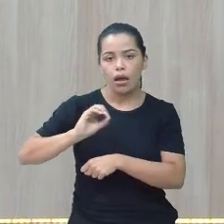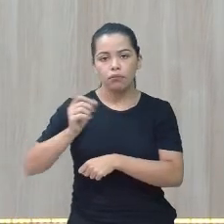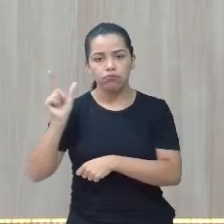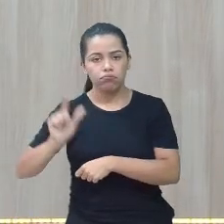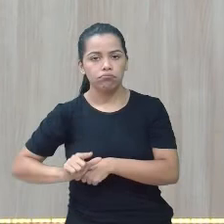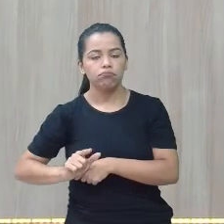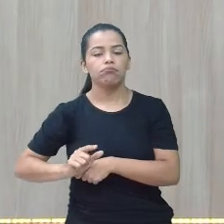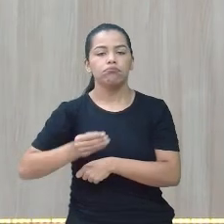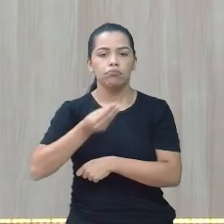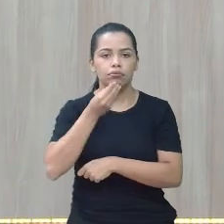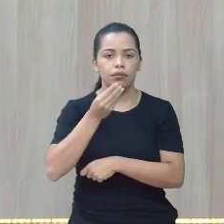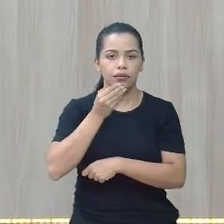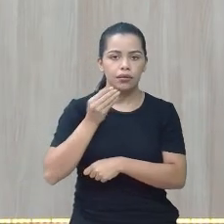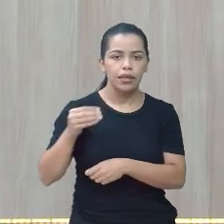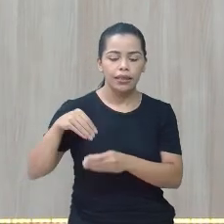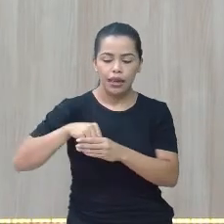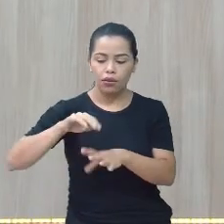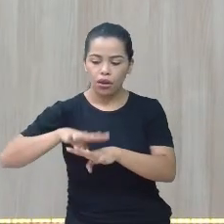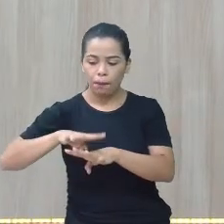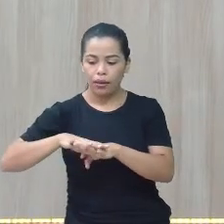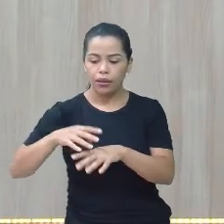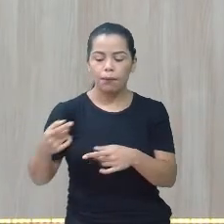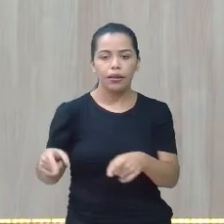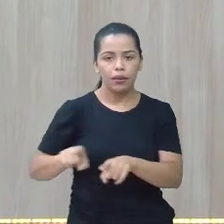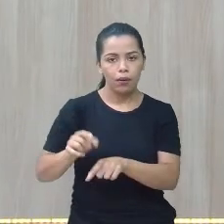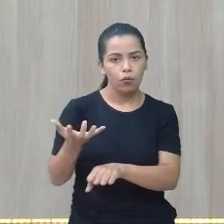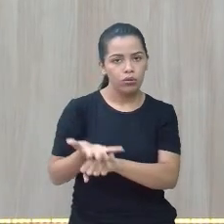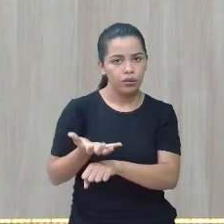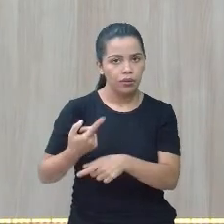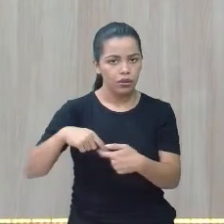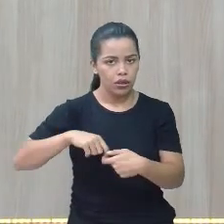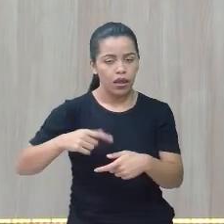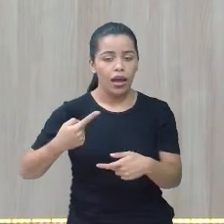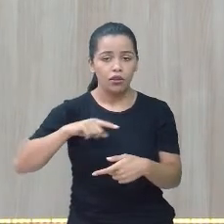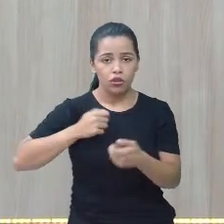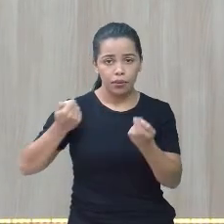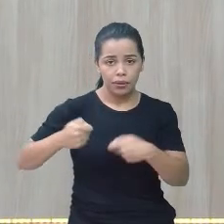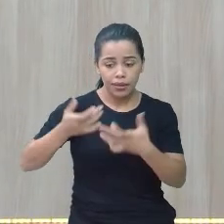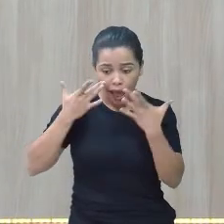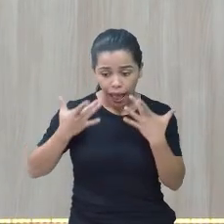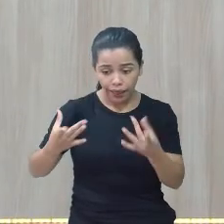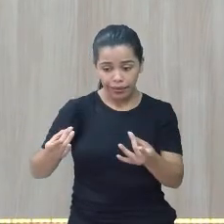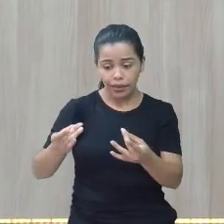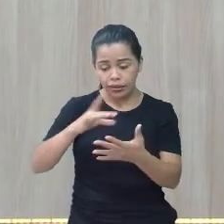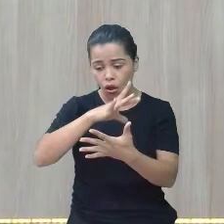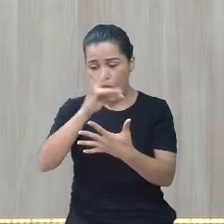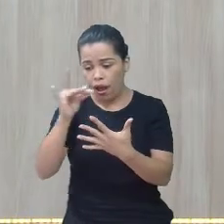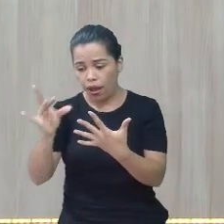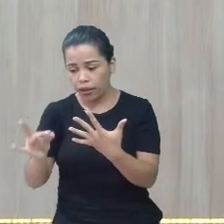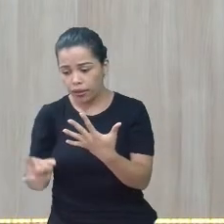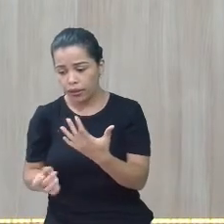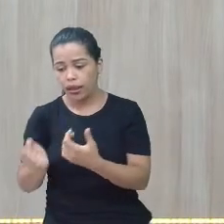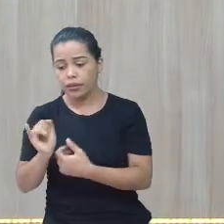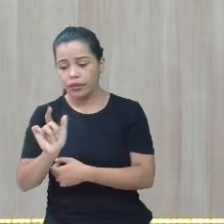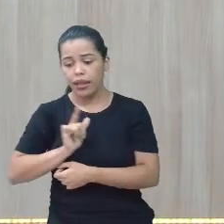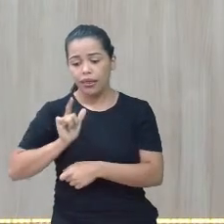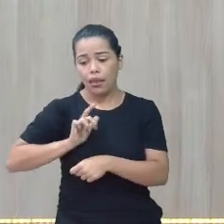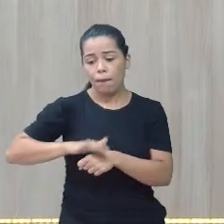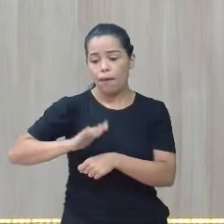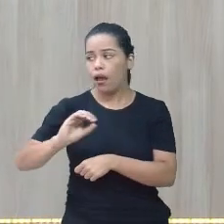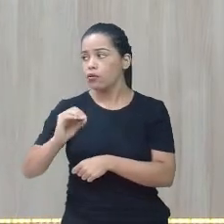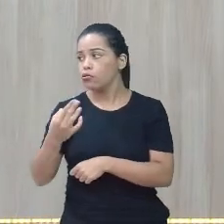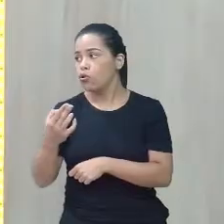matéria escolar, a gente precisa ficar atento a alguns detalhes, não simplesmente só de ter mais ou menos chance. Não é isso,